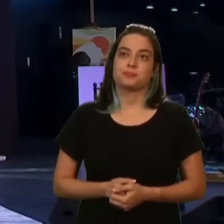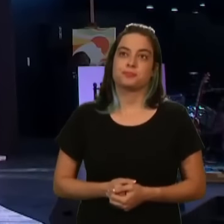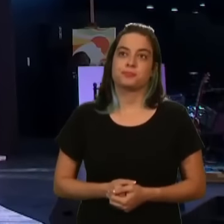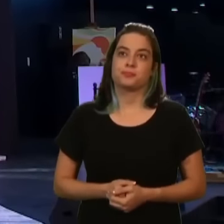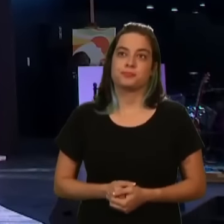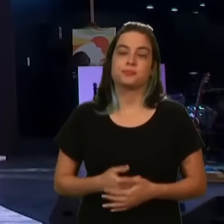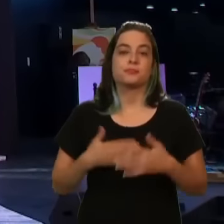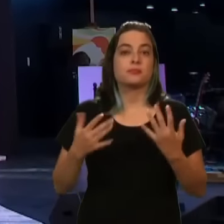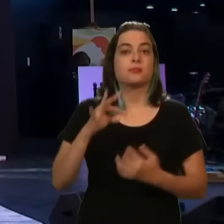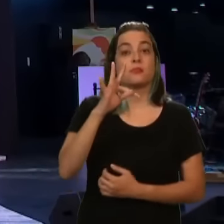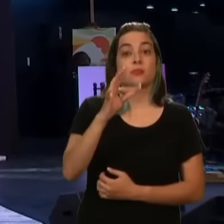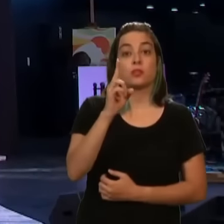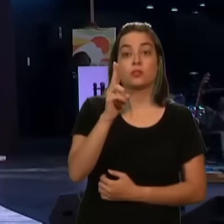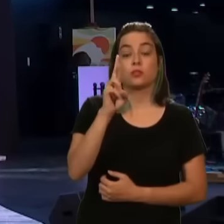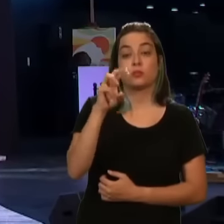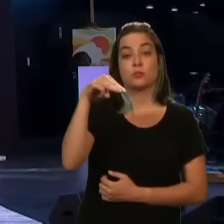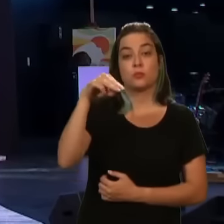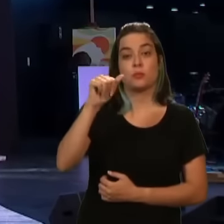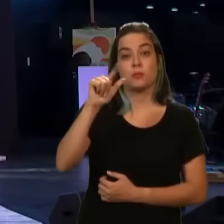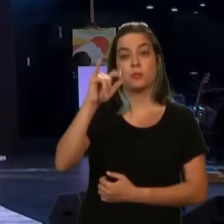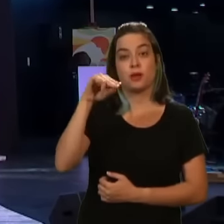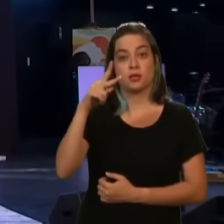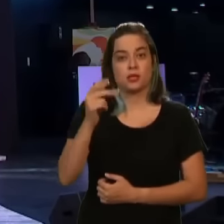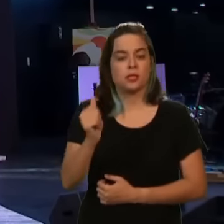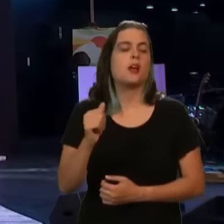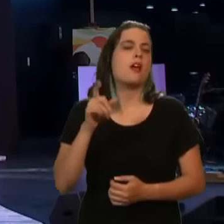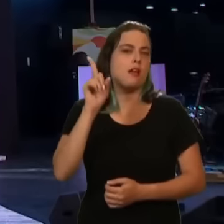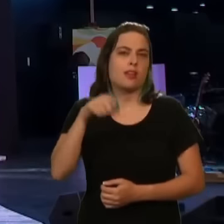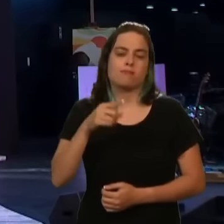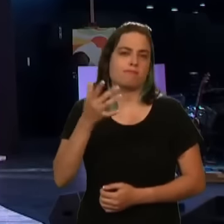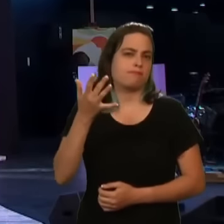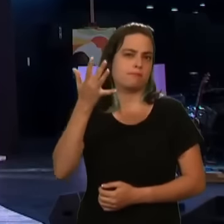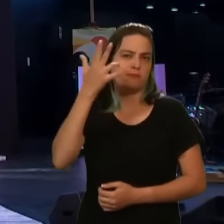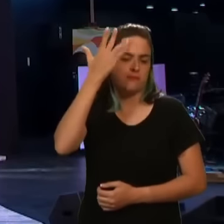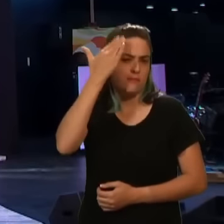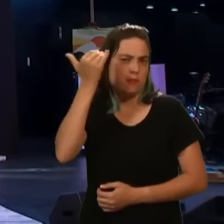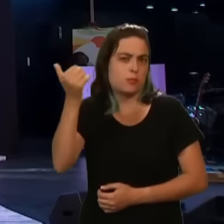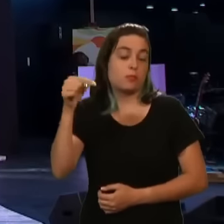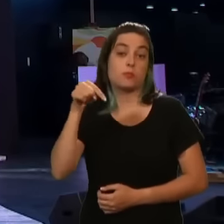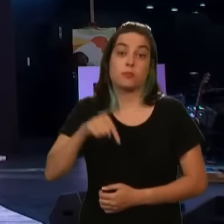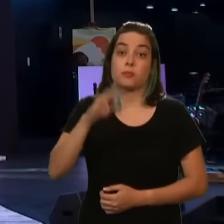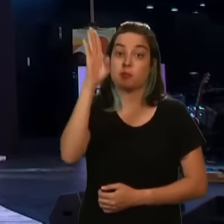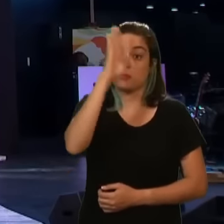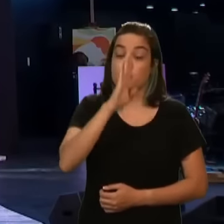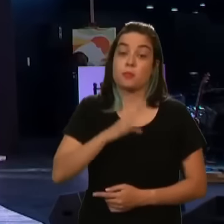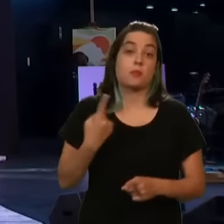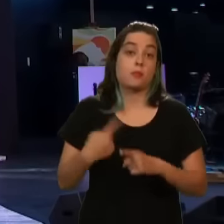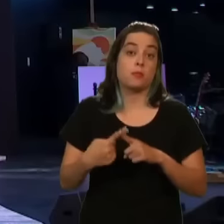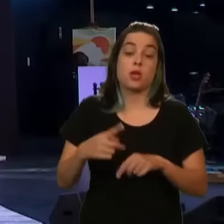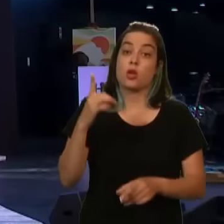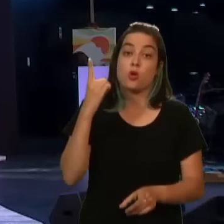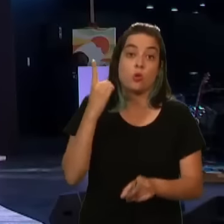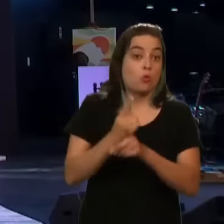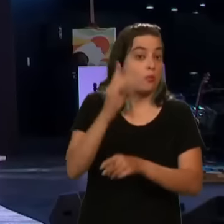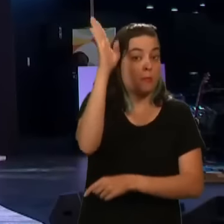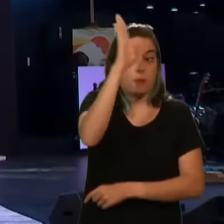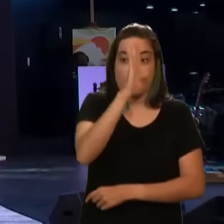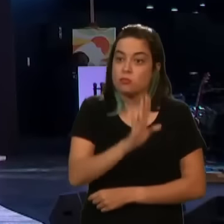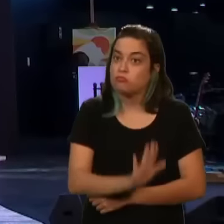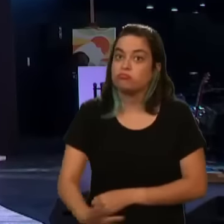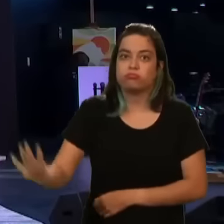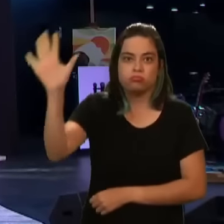A turmalina. A turmalina é uma das mais populares no Brasil, porque ela pode ser encontrada no país inteiro. Tem mulher